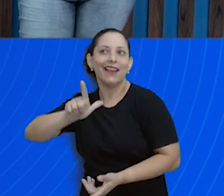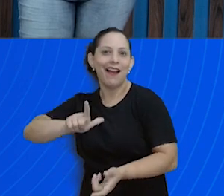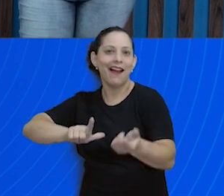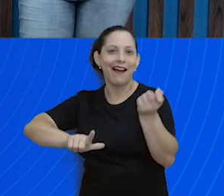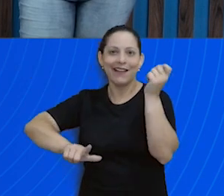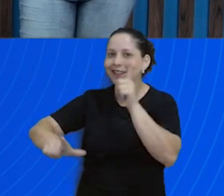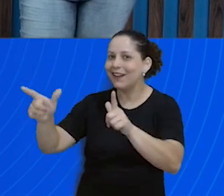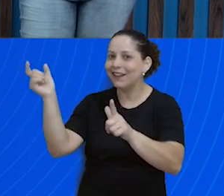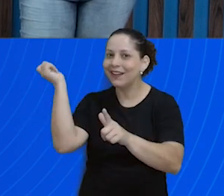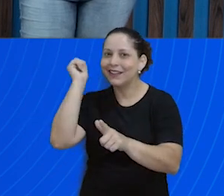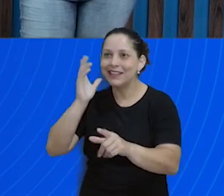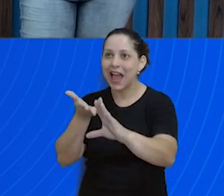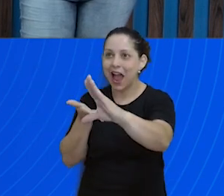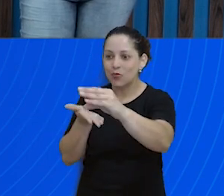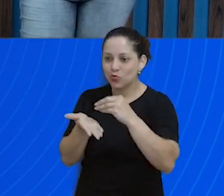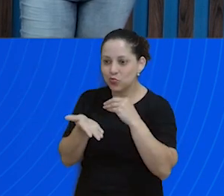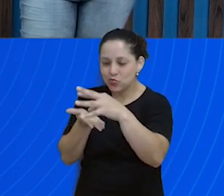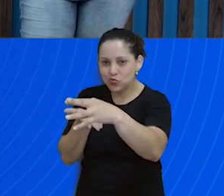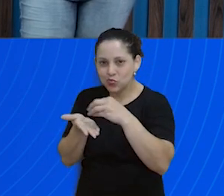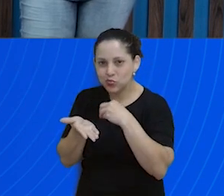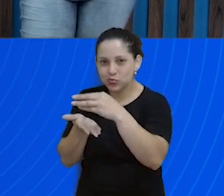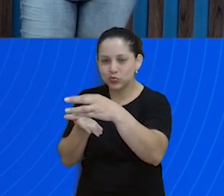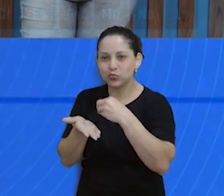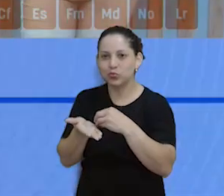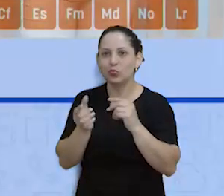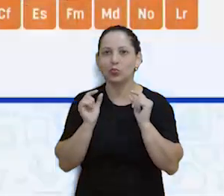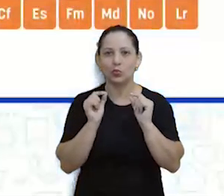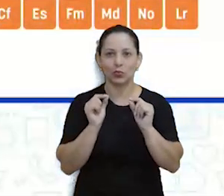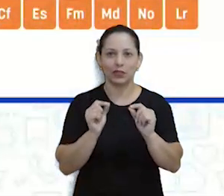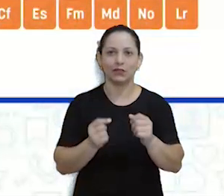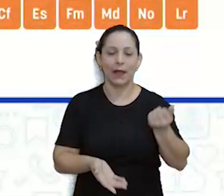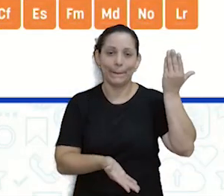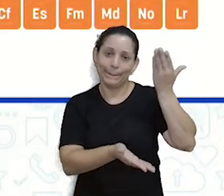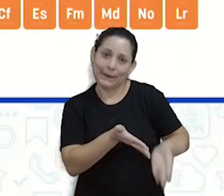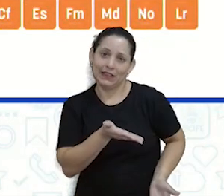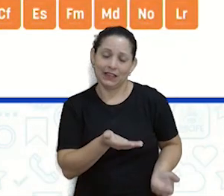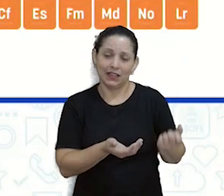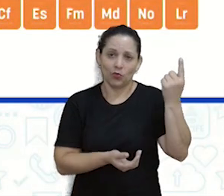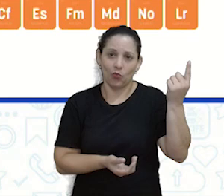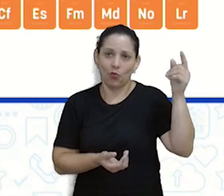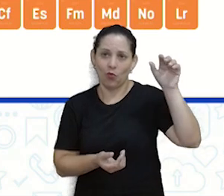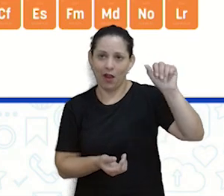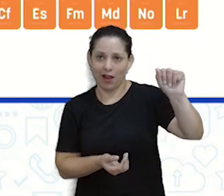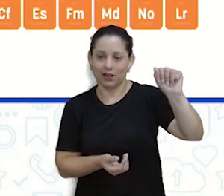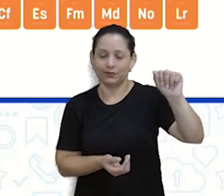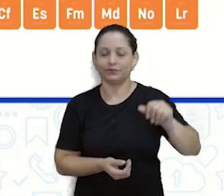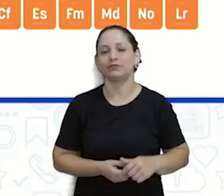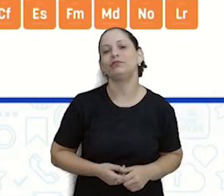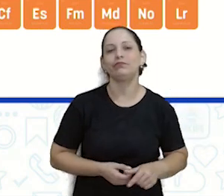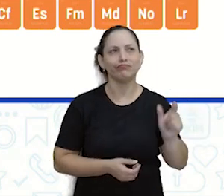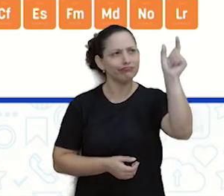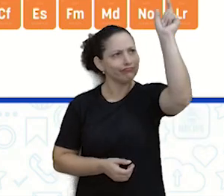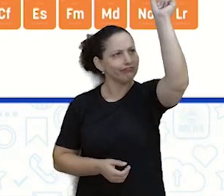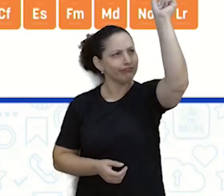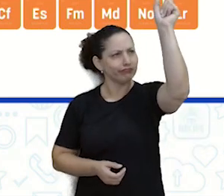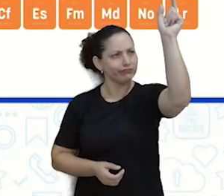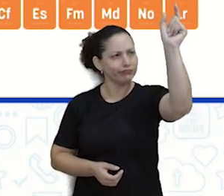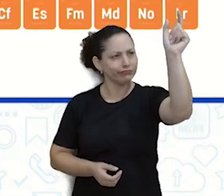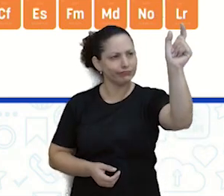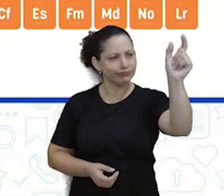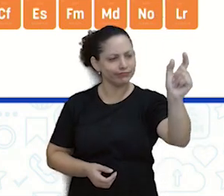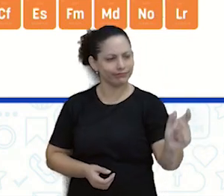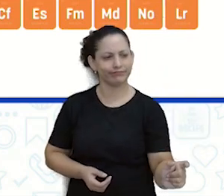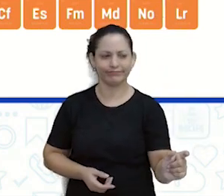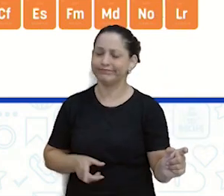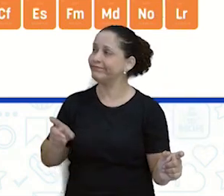perder elétrons. Temos a família 1A, dos metais alcalinos, né? Lítio, sódio, potássio, rubídio,